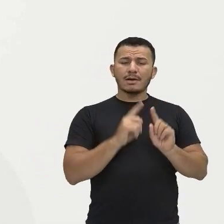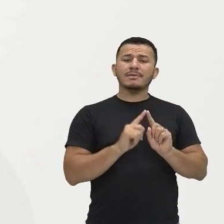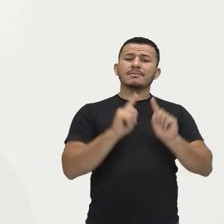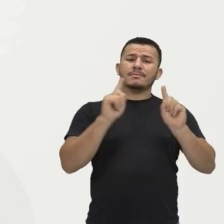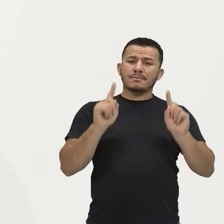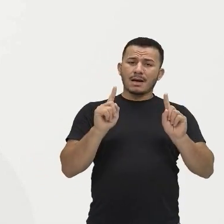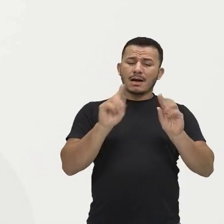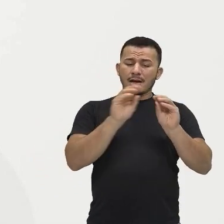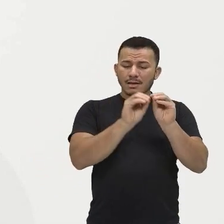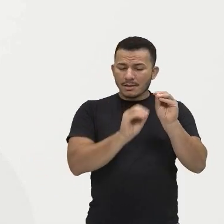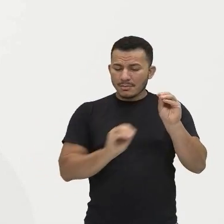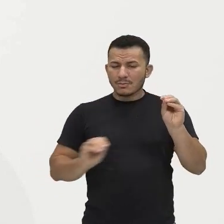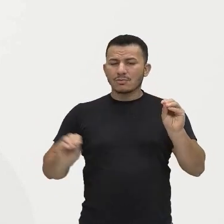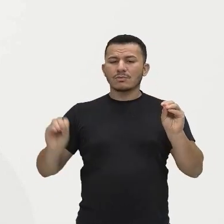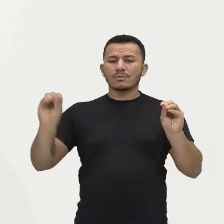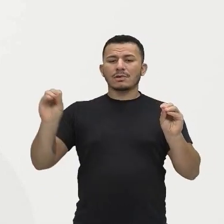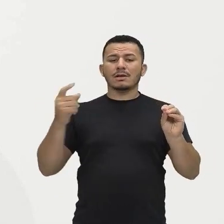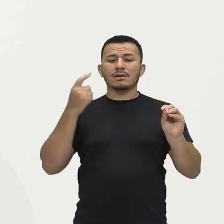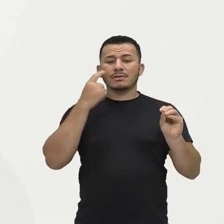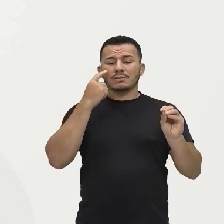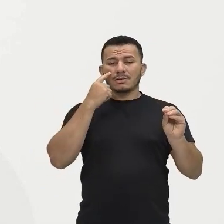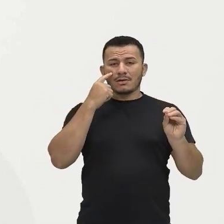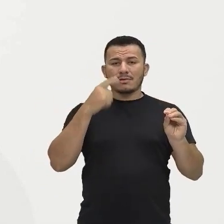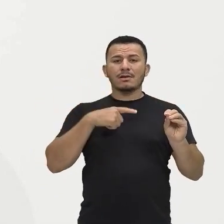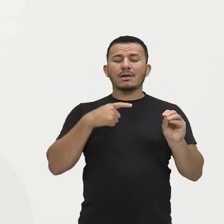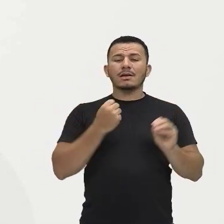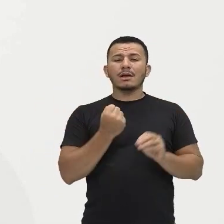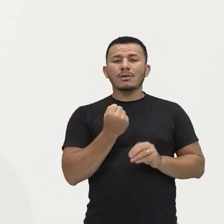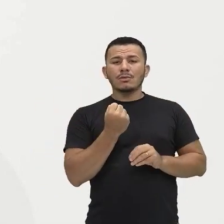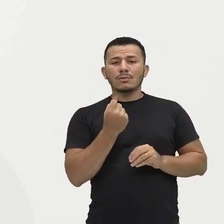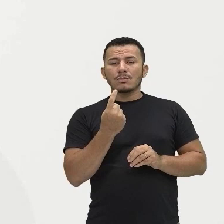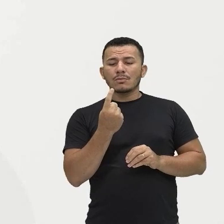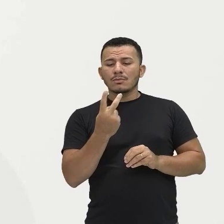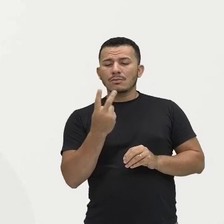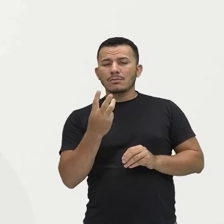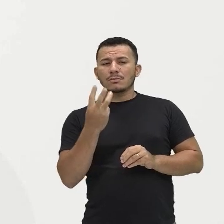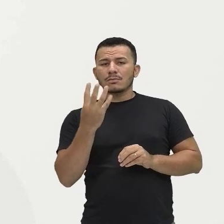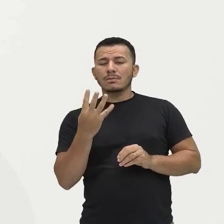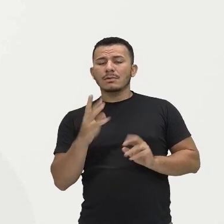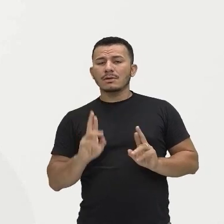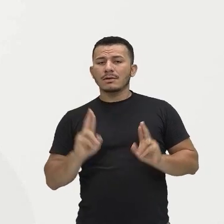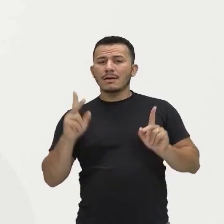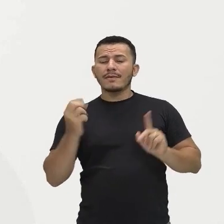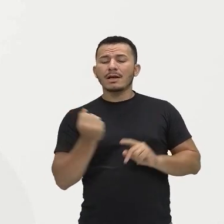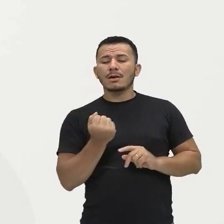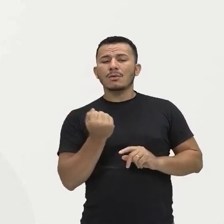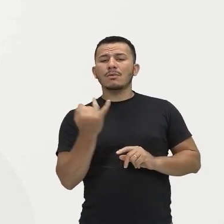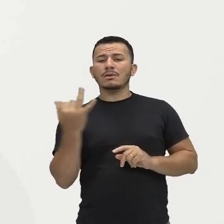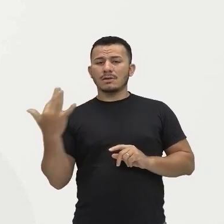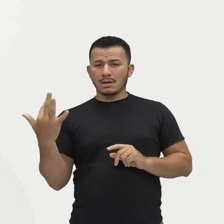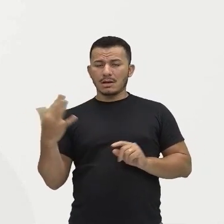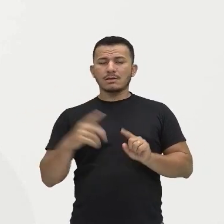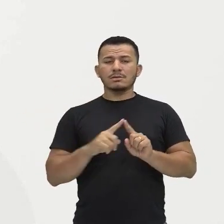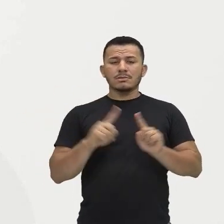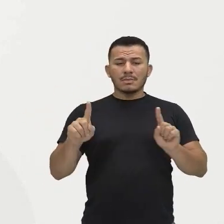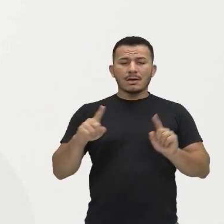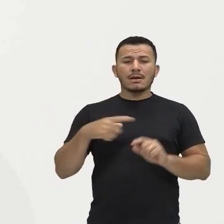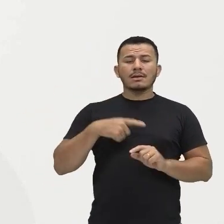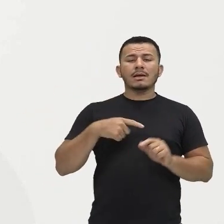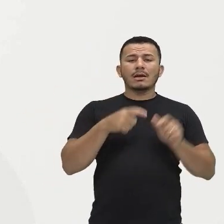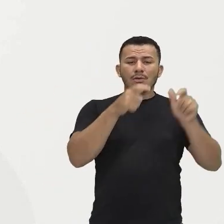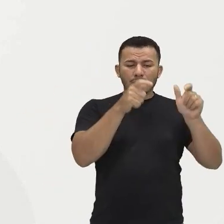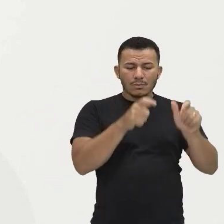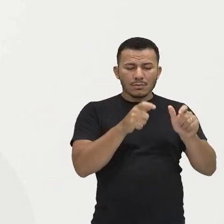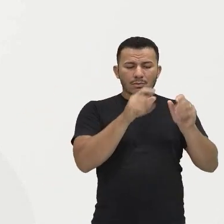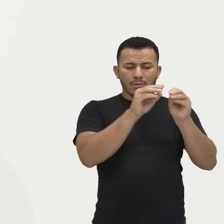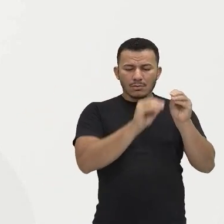eu me desloco, observe que eu estou contando, certo? Só que aqui, como é